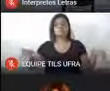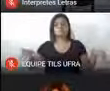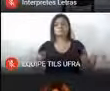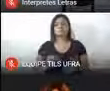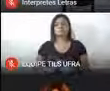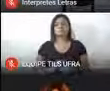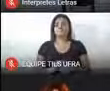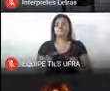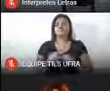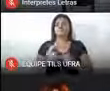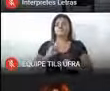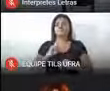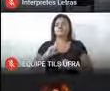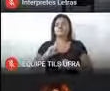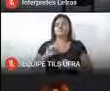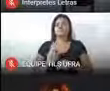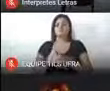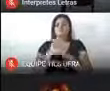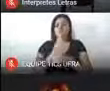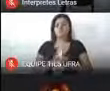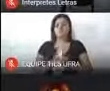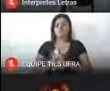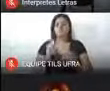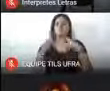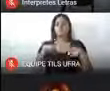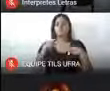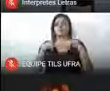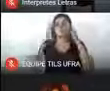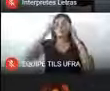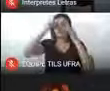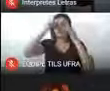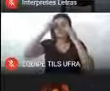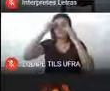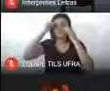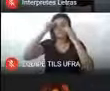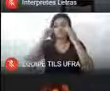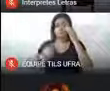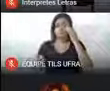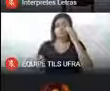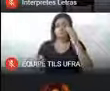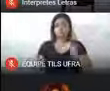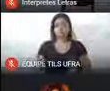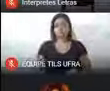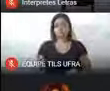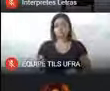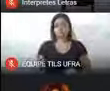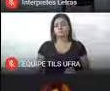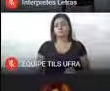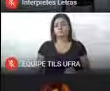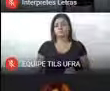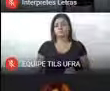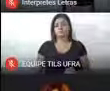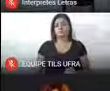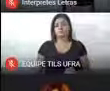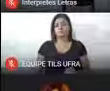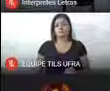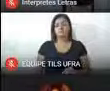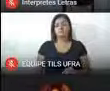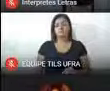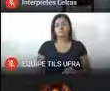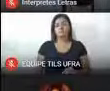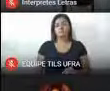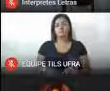representativas, né, na região do Baixo Amazonas. A professora Celiane Costa fez uma escolha muito interessante ao fazer